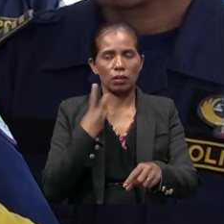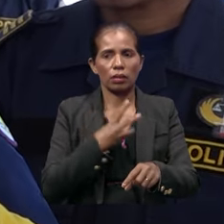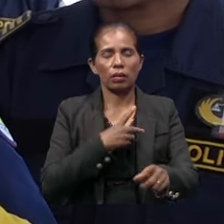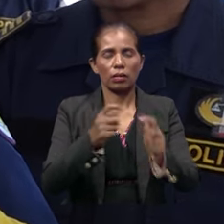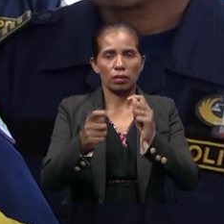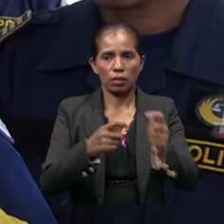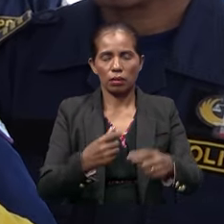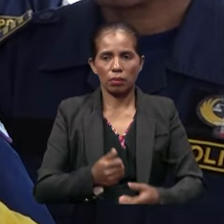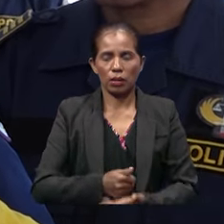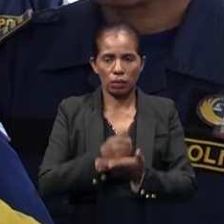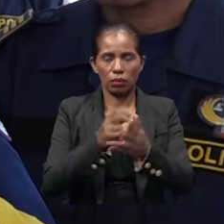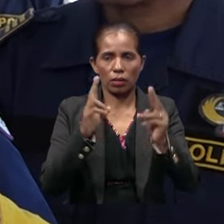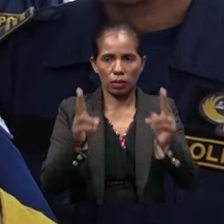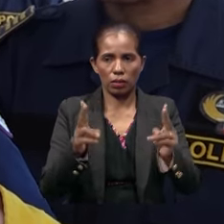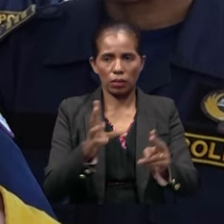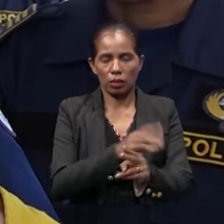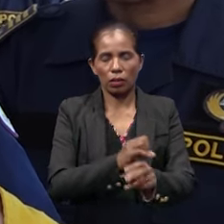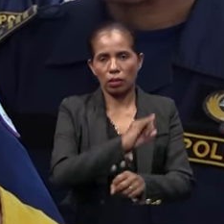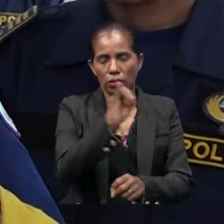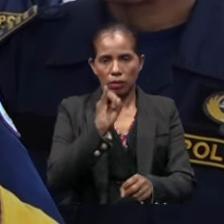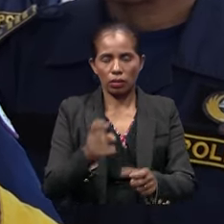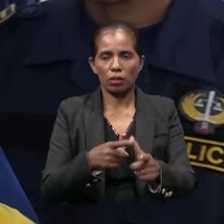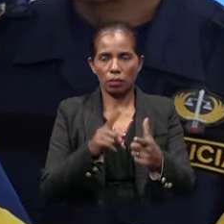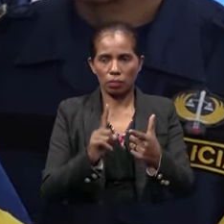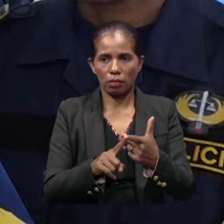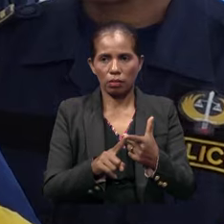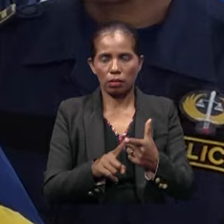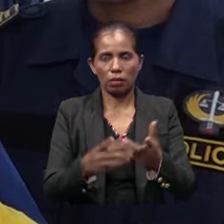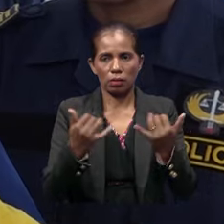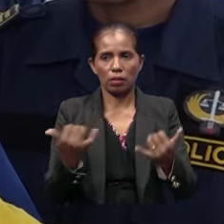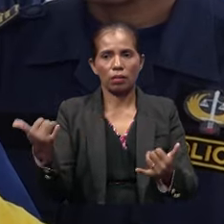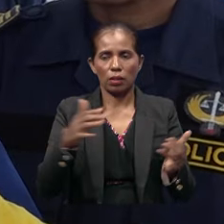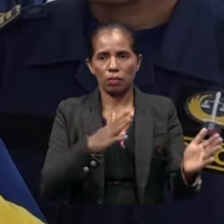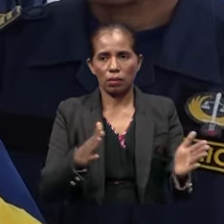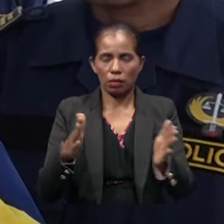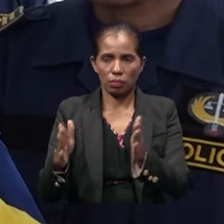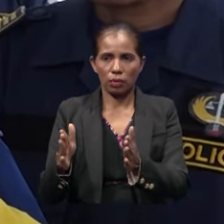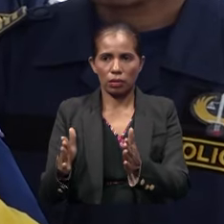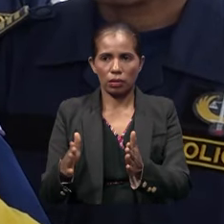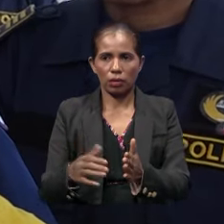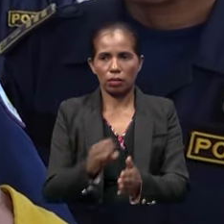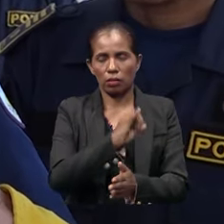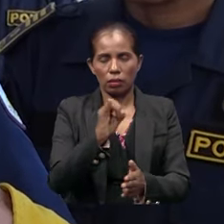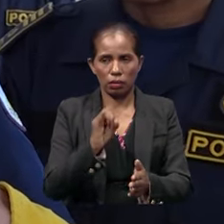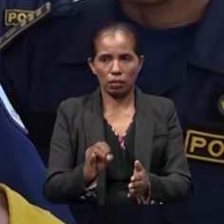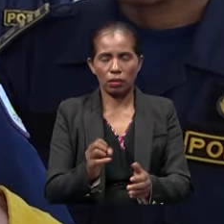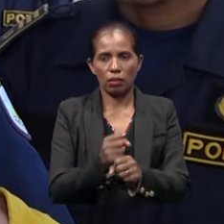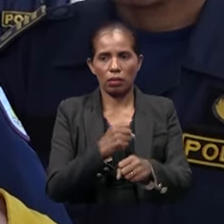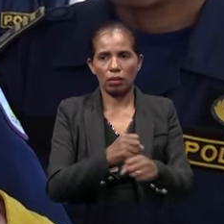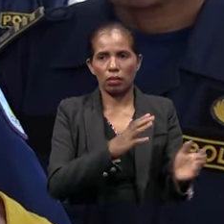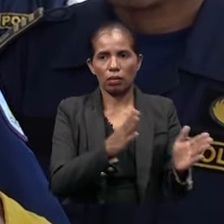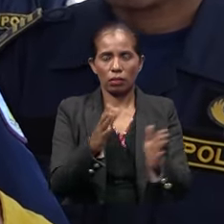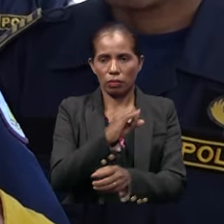ba tende kedas halo identificação depois agora o que é processo de identificação halo processo de